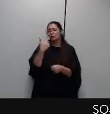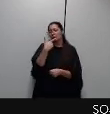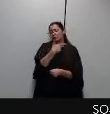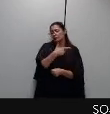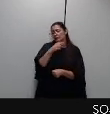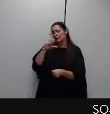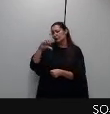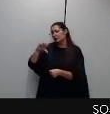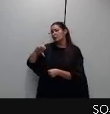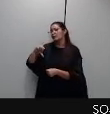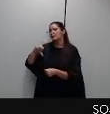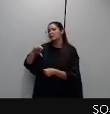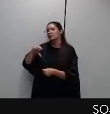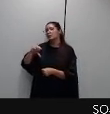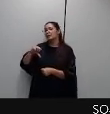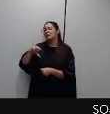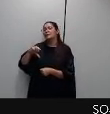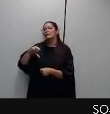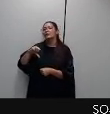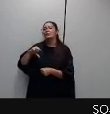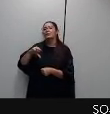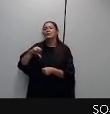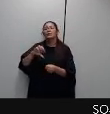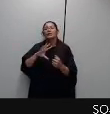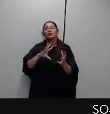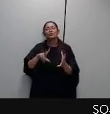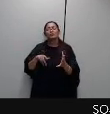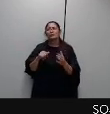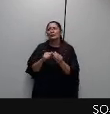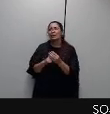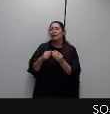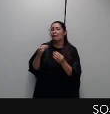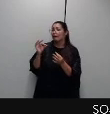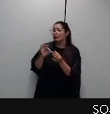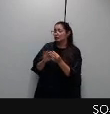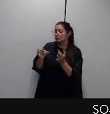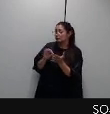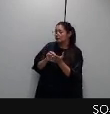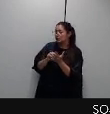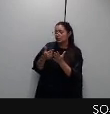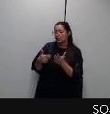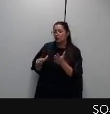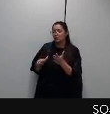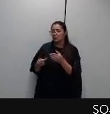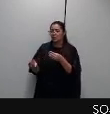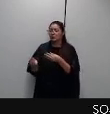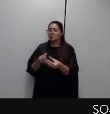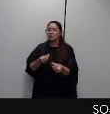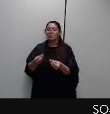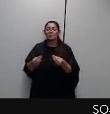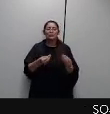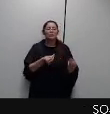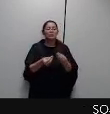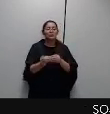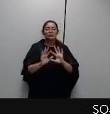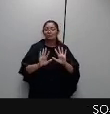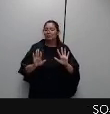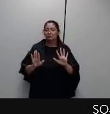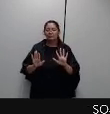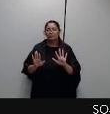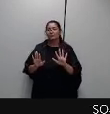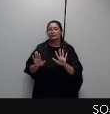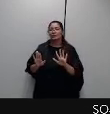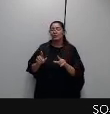Fazenda dívida ativa da Fazenda Pública não é sujeita a concurso de credores ou habilitação em falência concordata liquidação